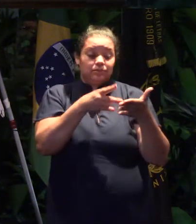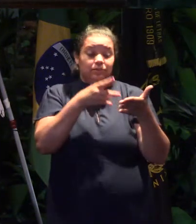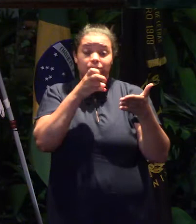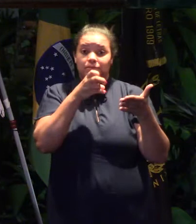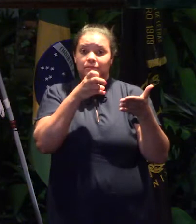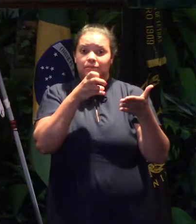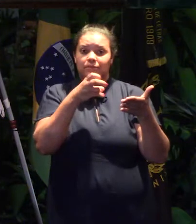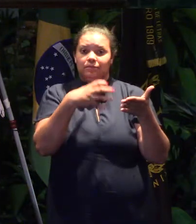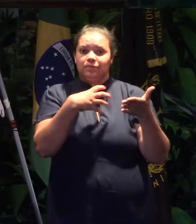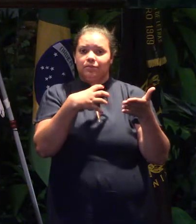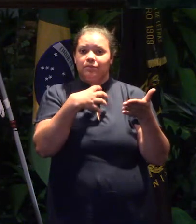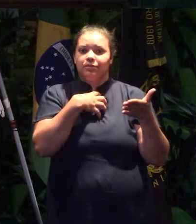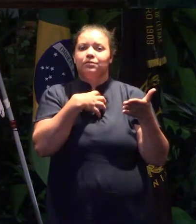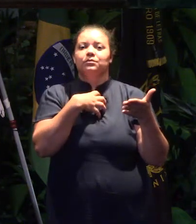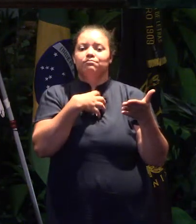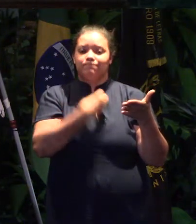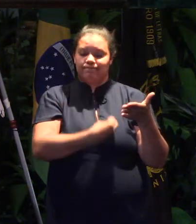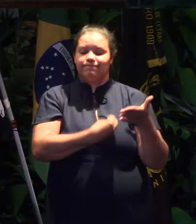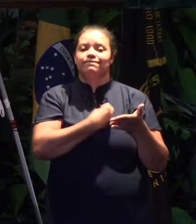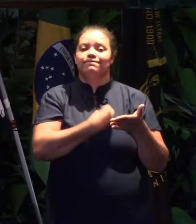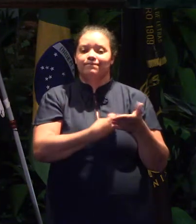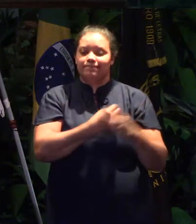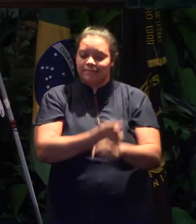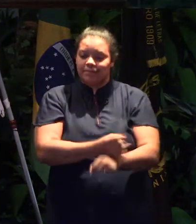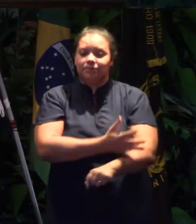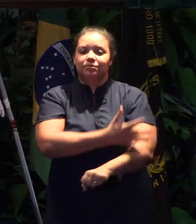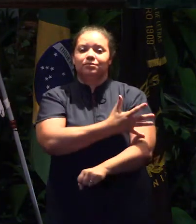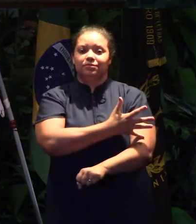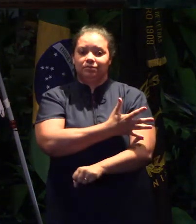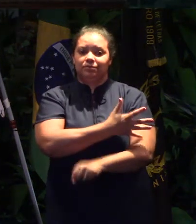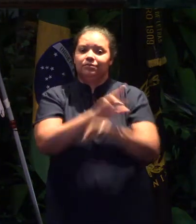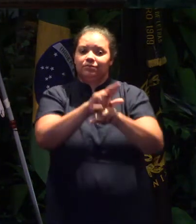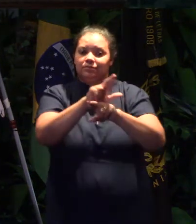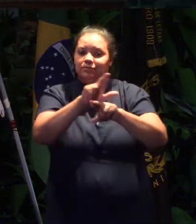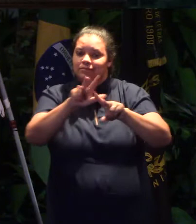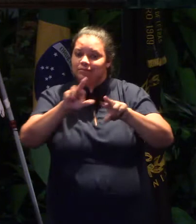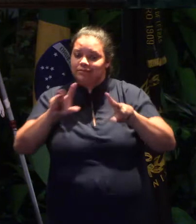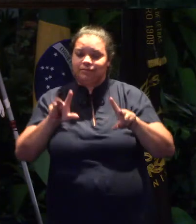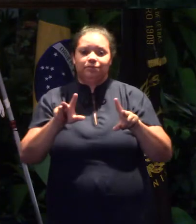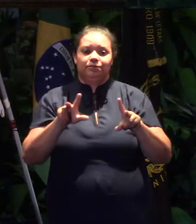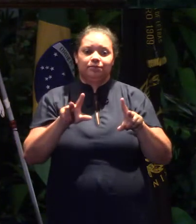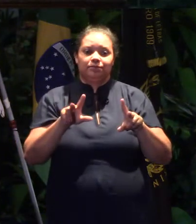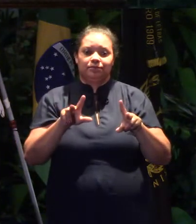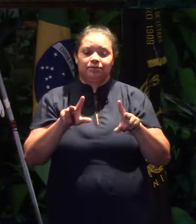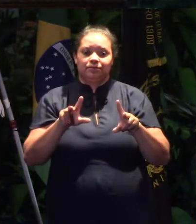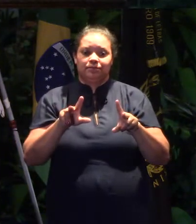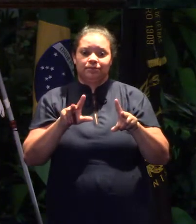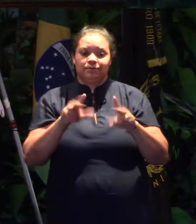cena, a fim de que ele possa participar das emoções sugeridas nos diferentes relatos